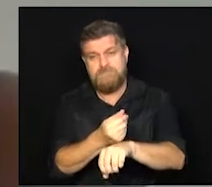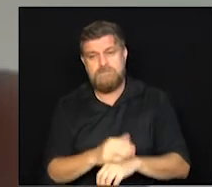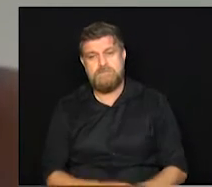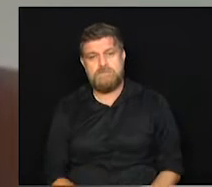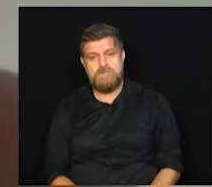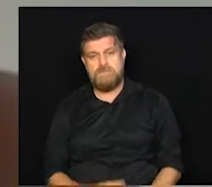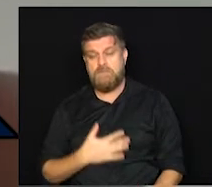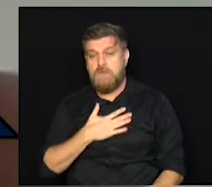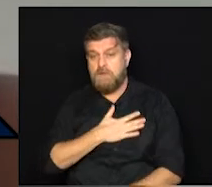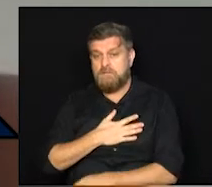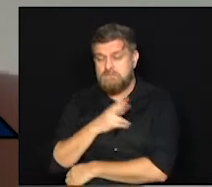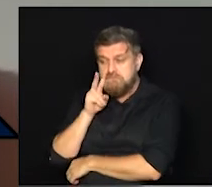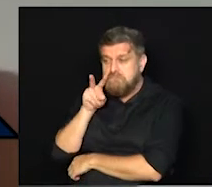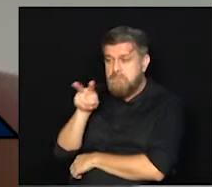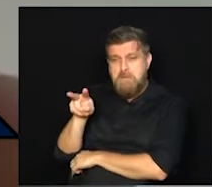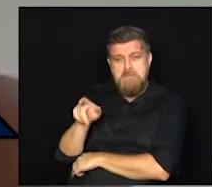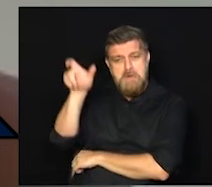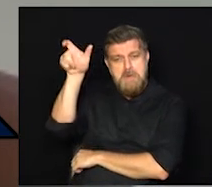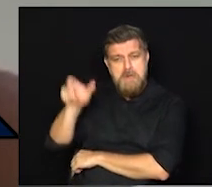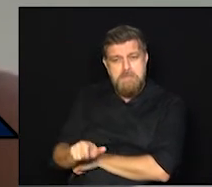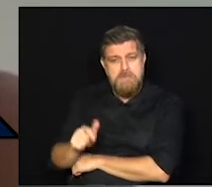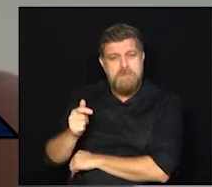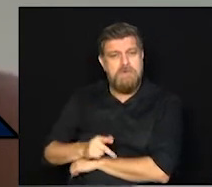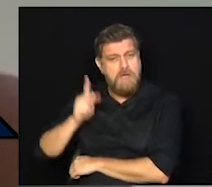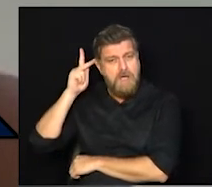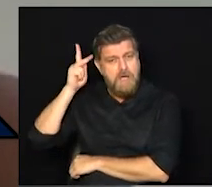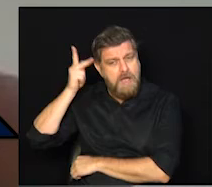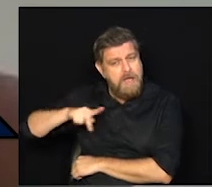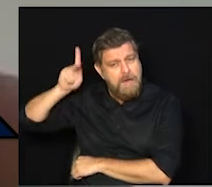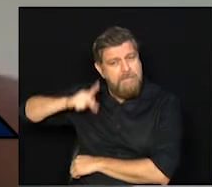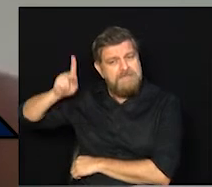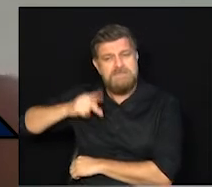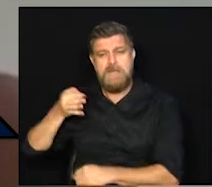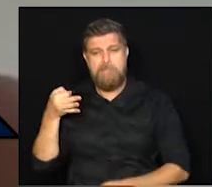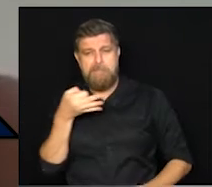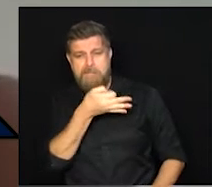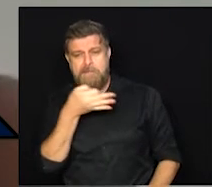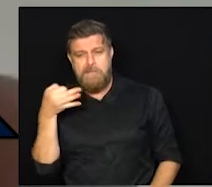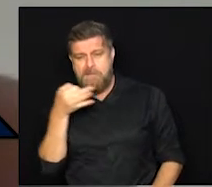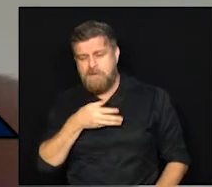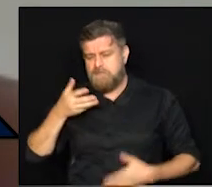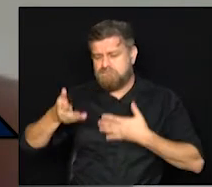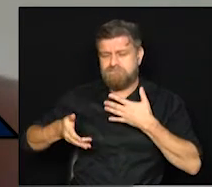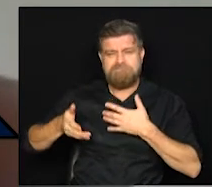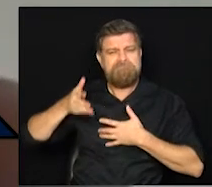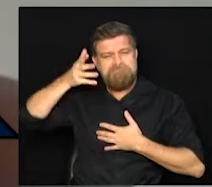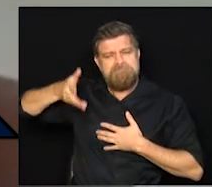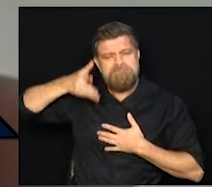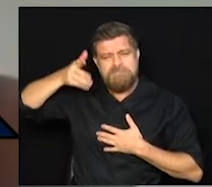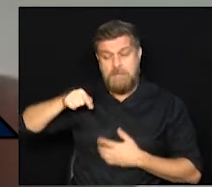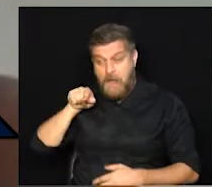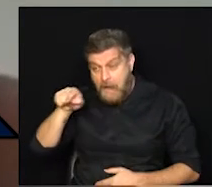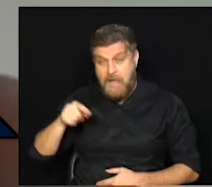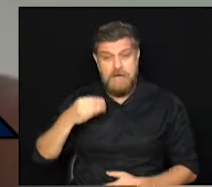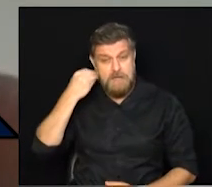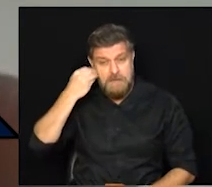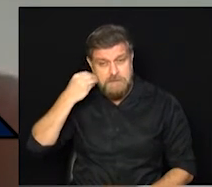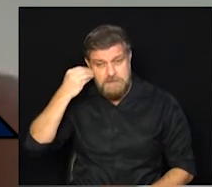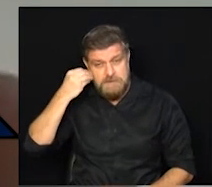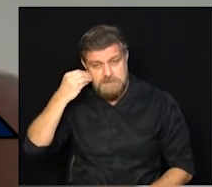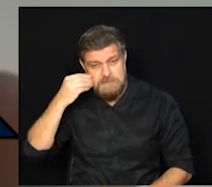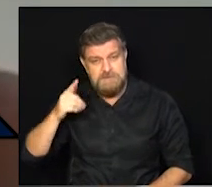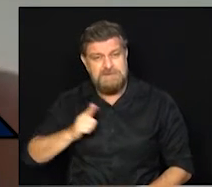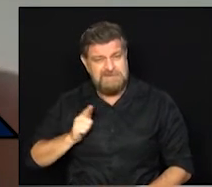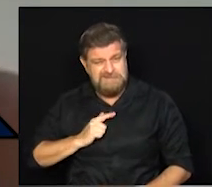Gostei muito, né, da fala da Priscila, fala com muita propriedade de quem vive, né,